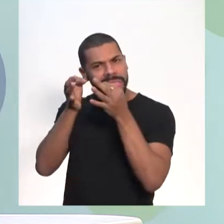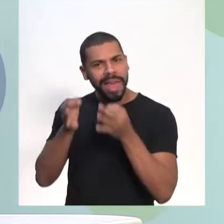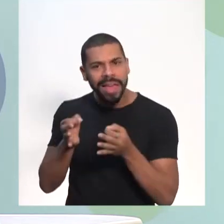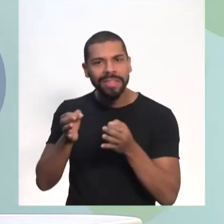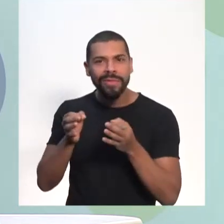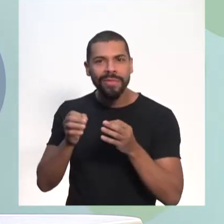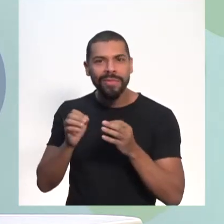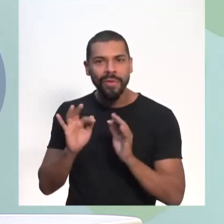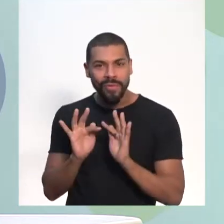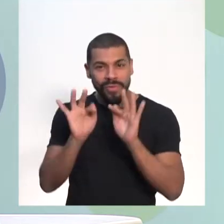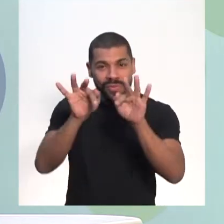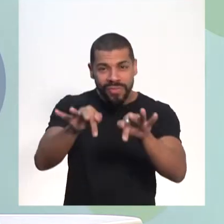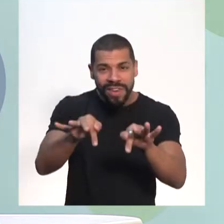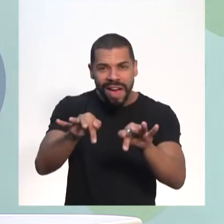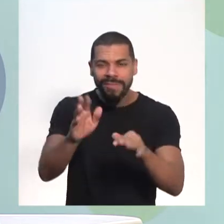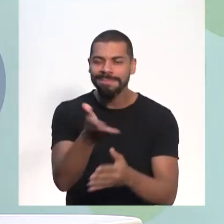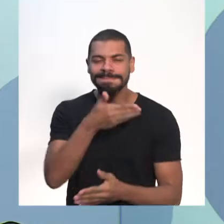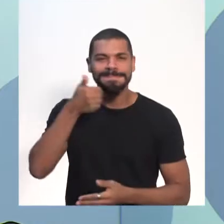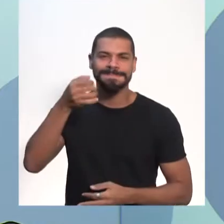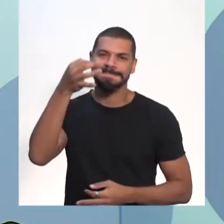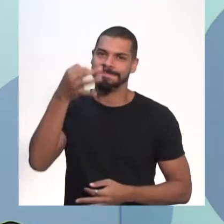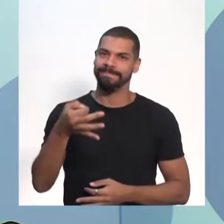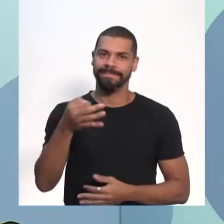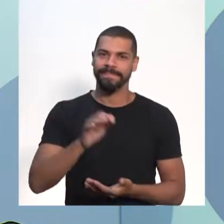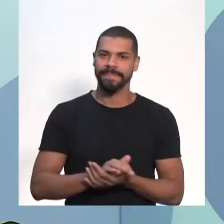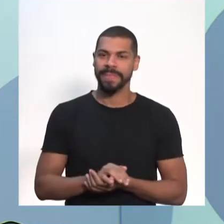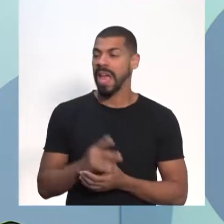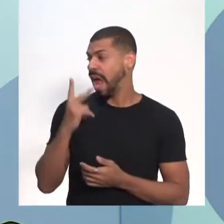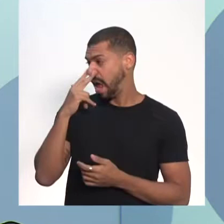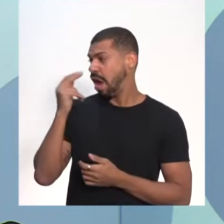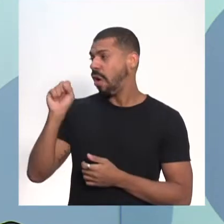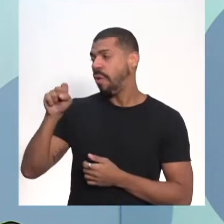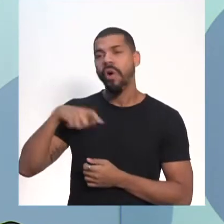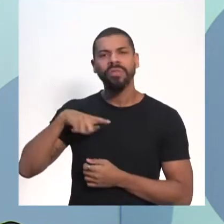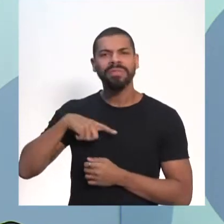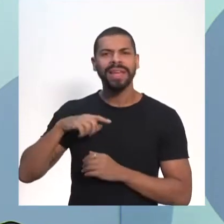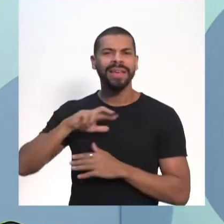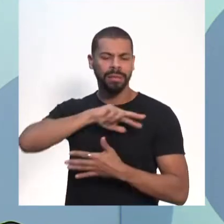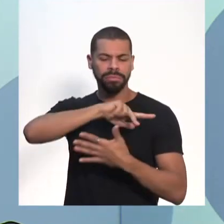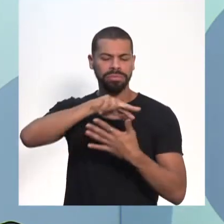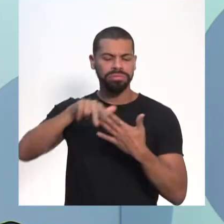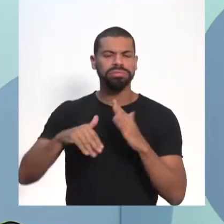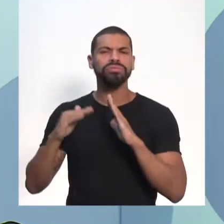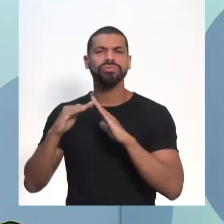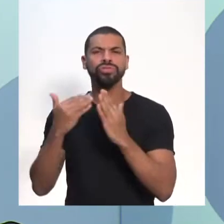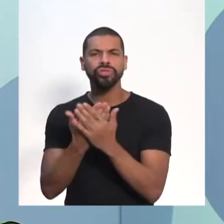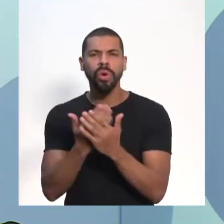é muito gratificante. Eu acho que nós temos muitas escolas, né, que fazem